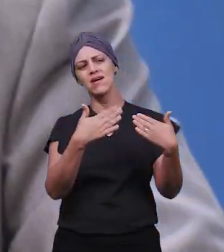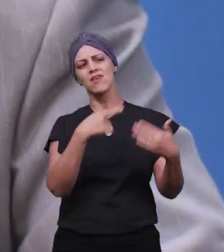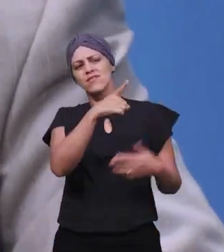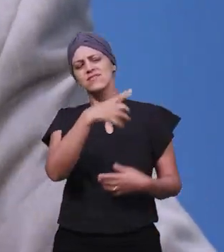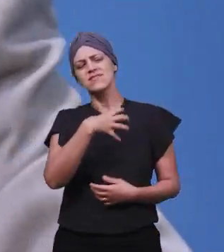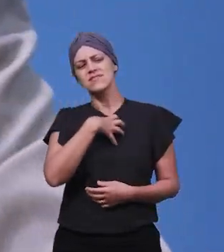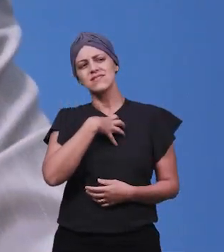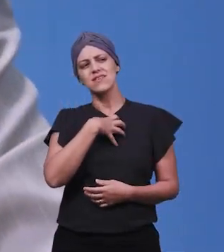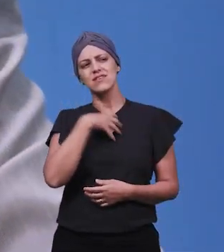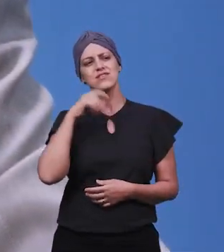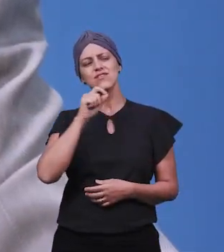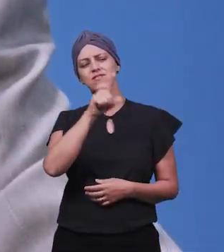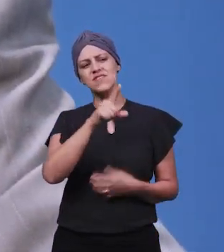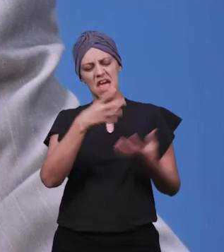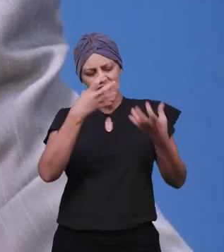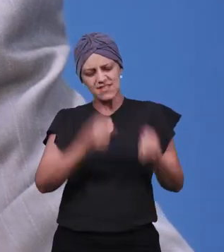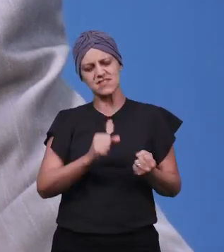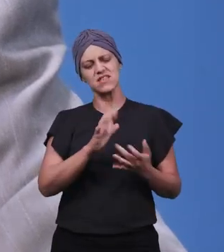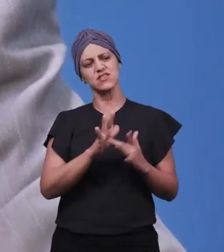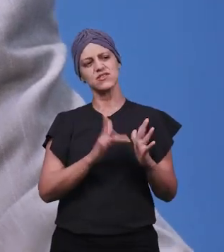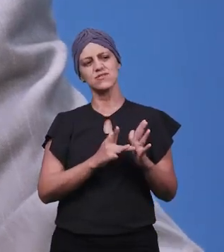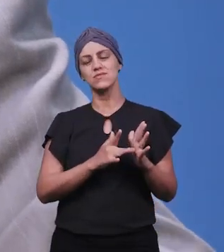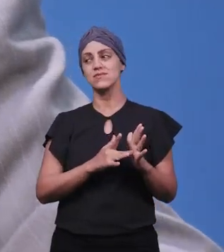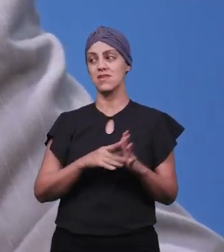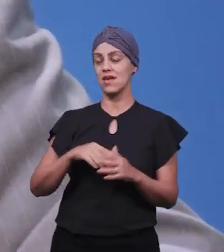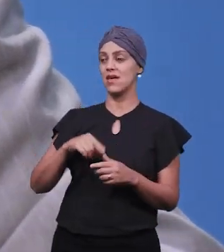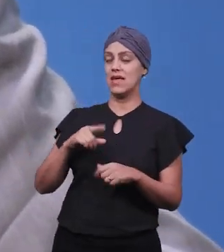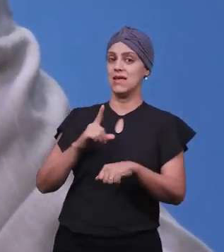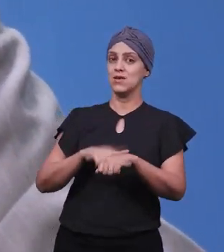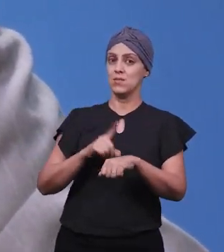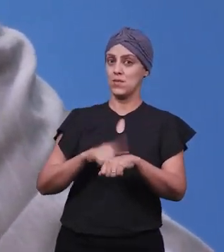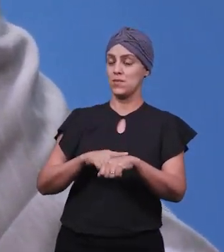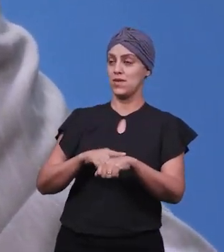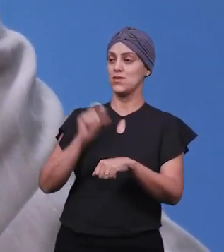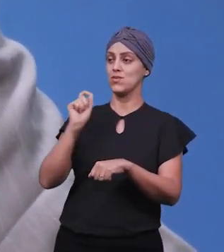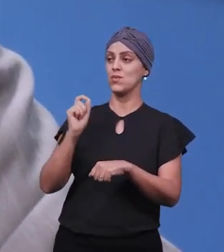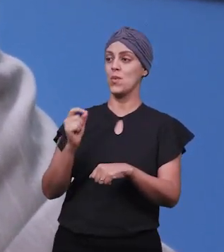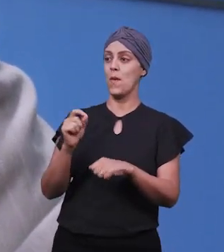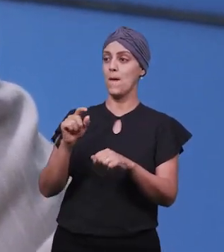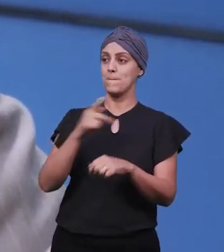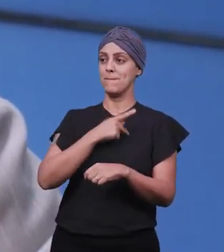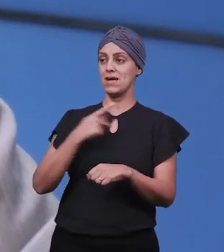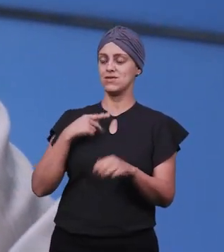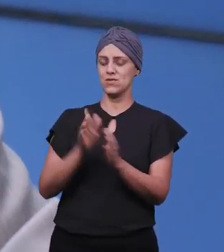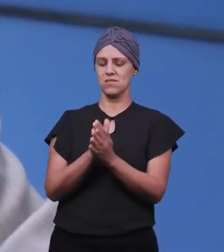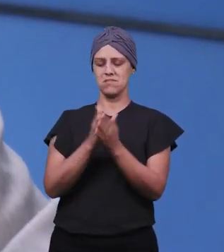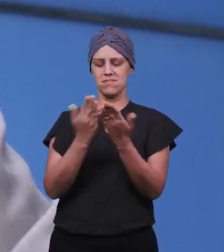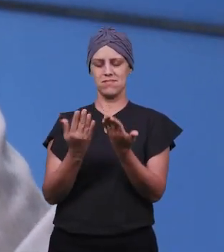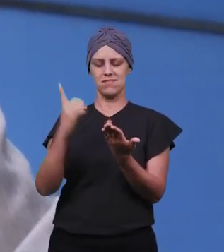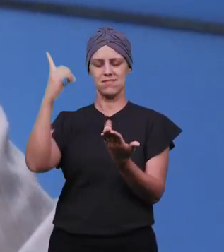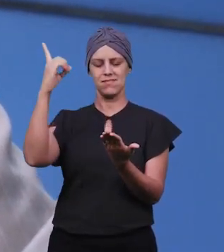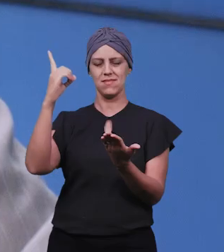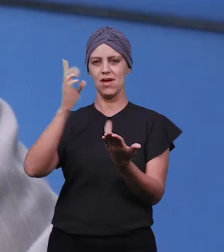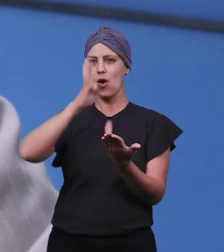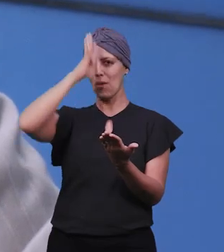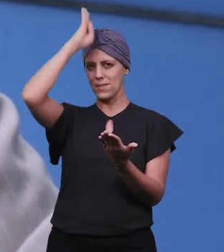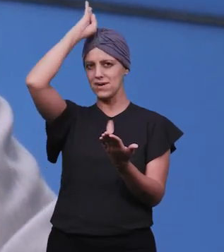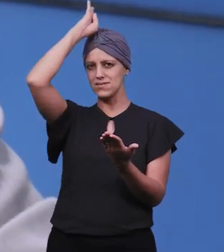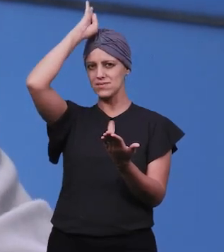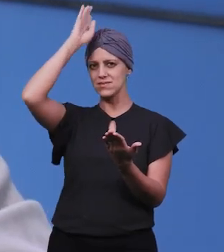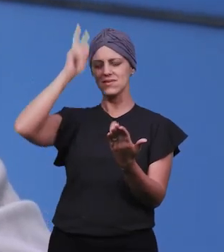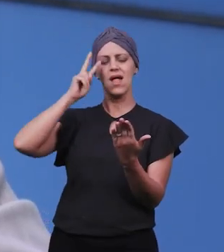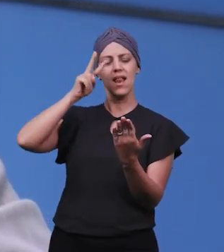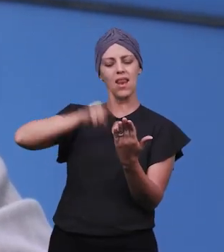se sentiu que você se definiu? Ele falou, foi quando um pastor abriu a palavra em Romanos,